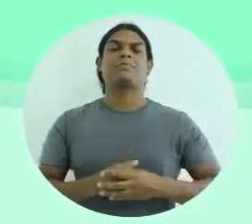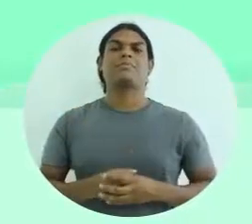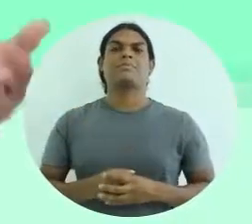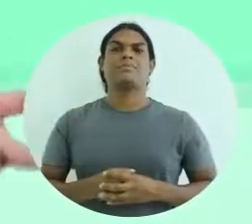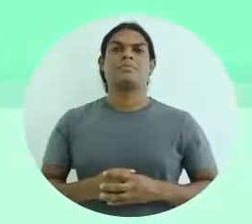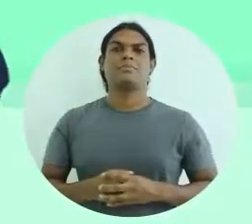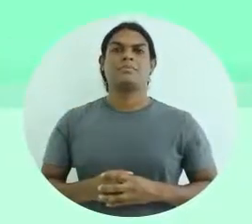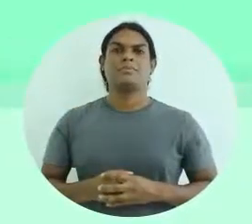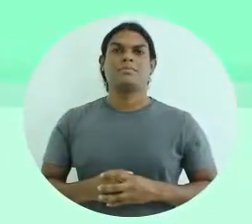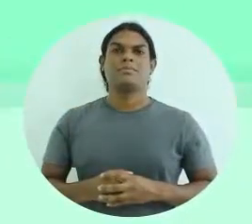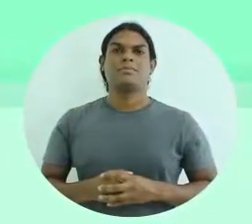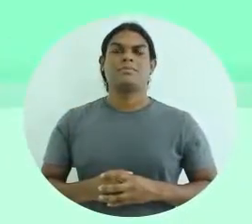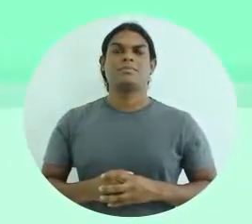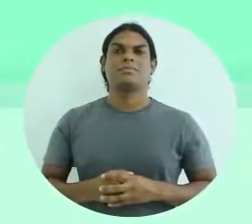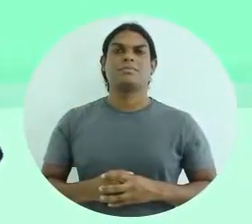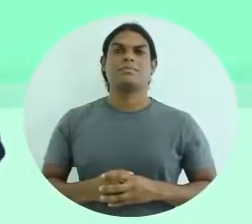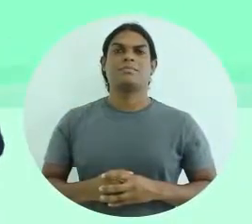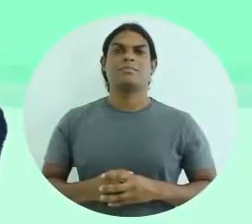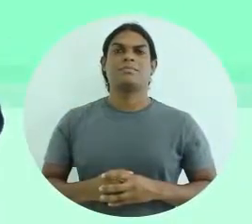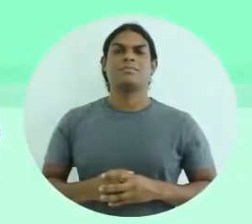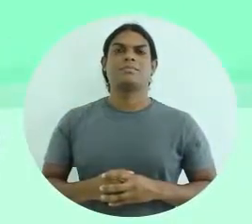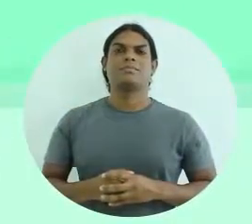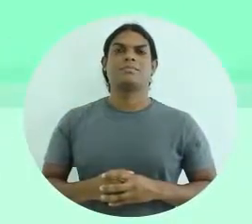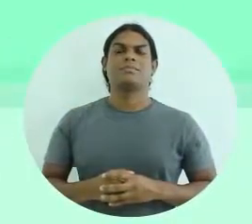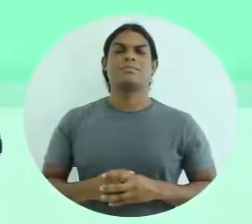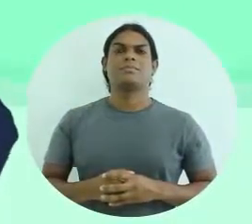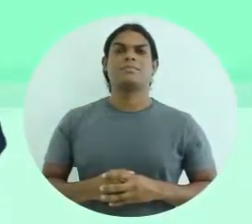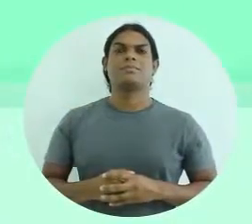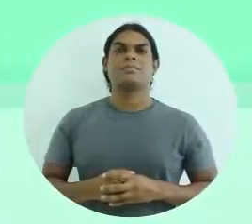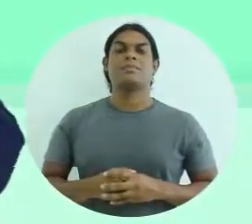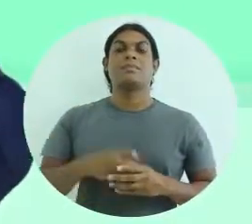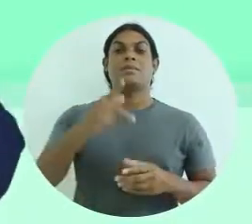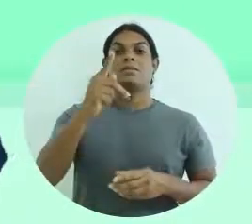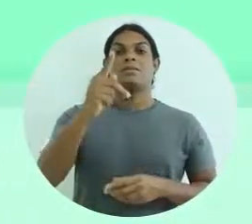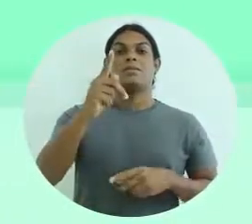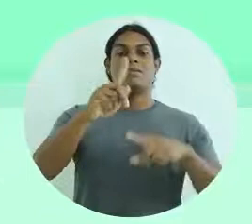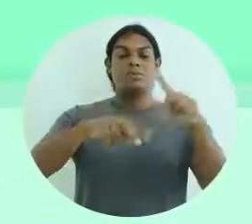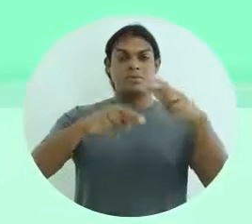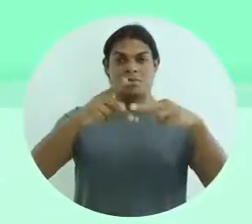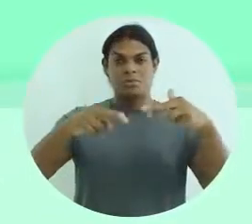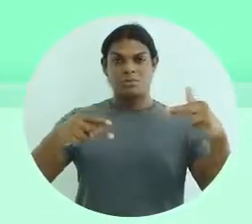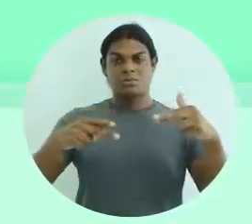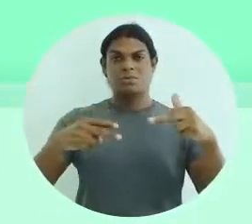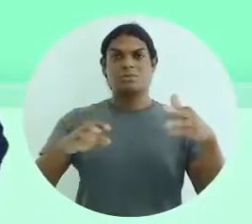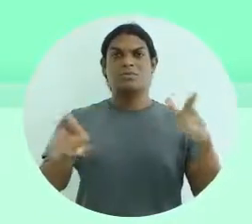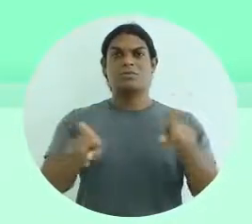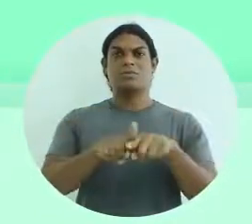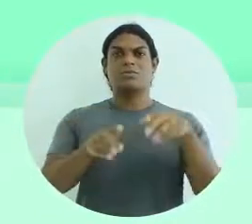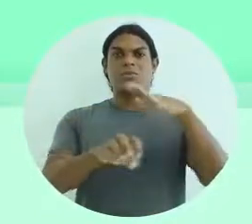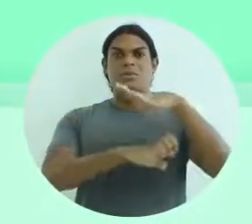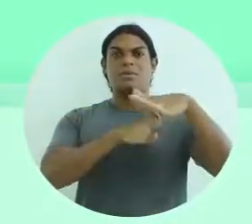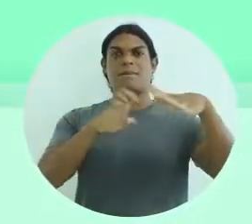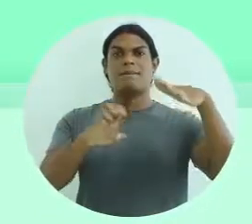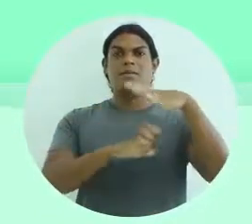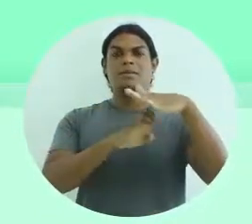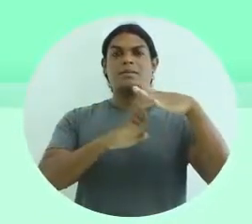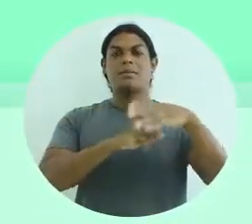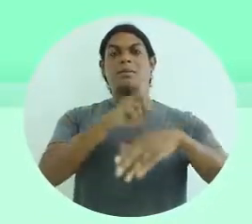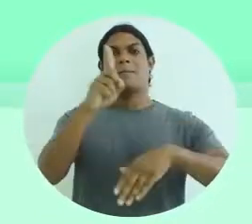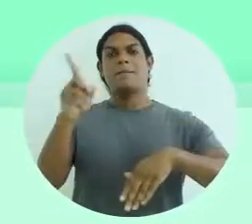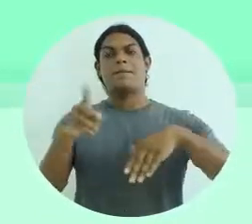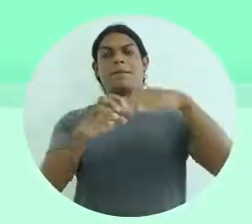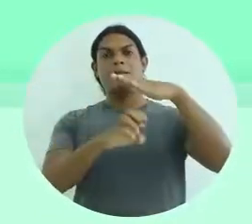vai comprar esse produto. Então, o produtor e a empresa, ela vai ao banco, ao